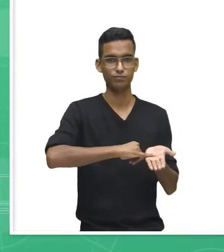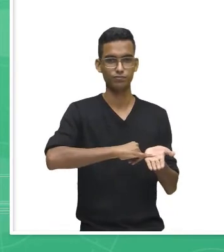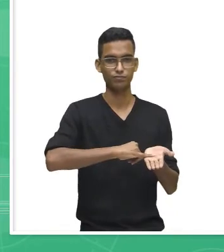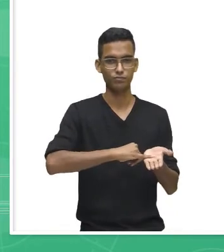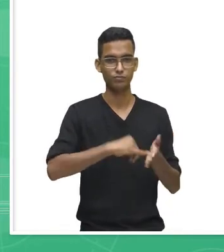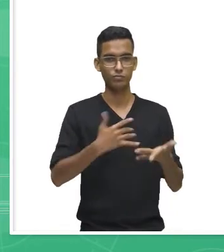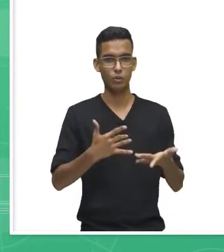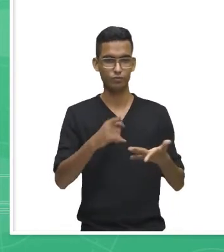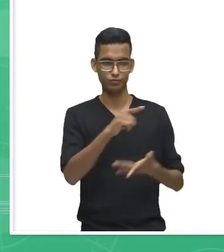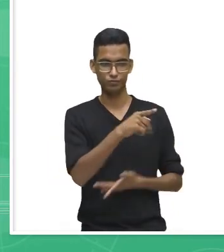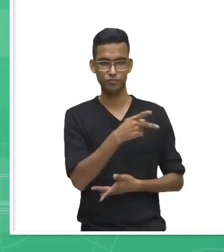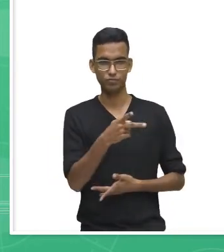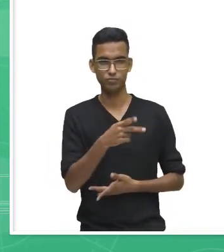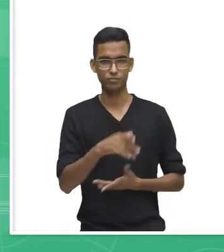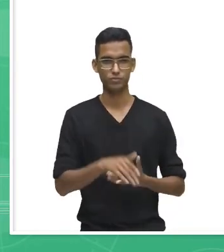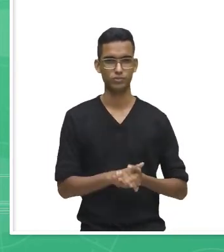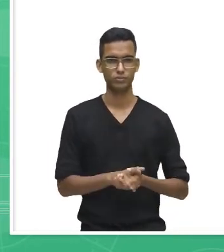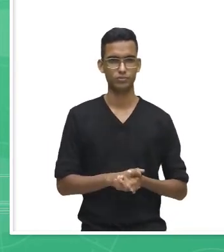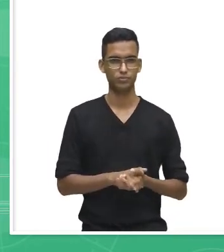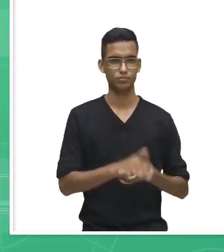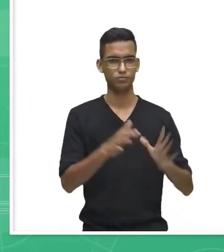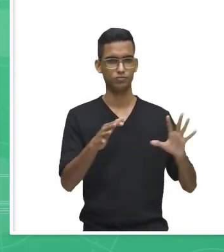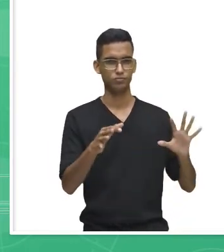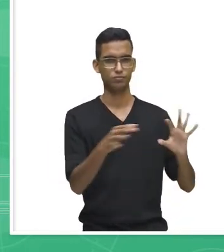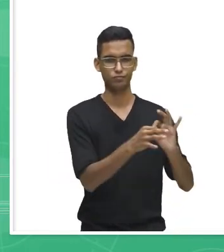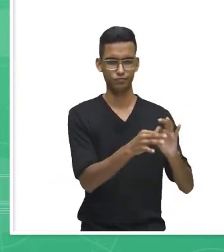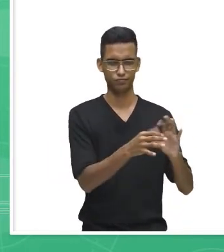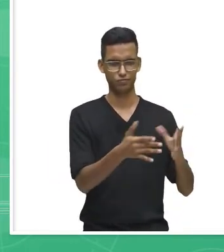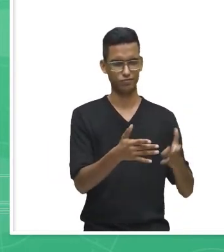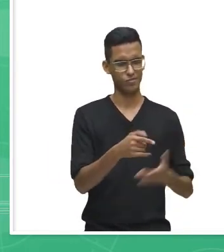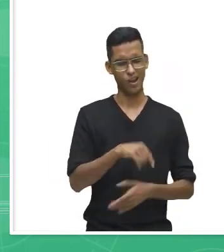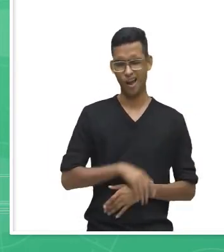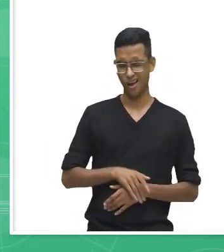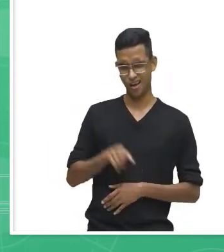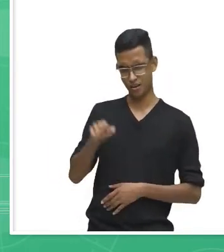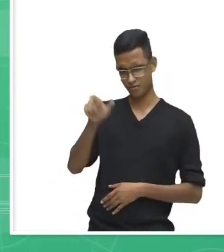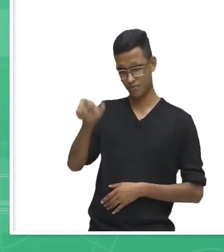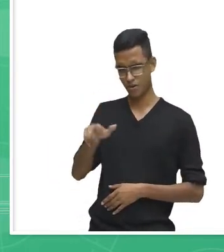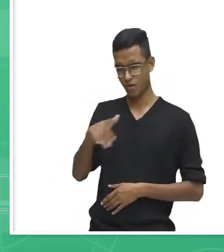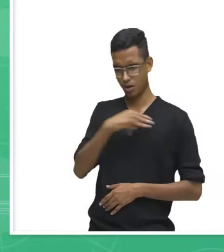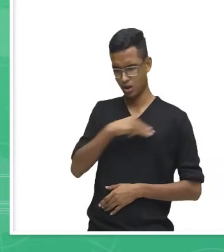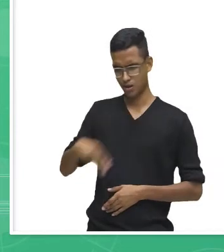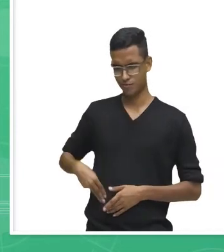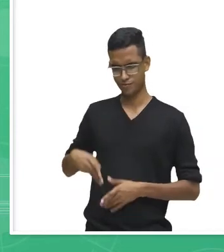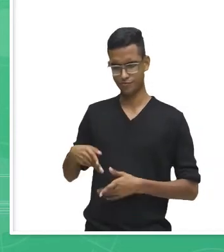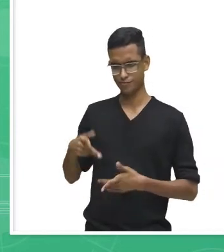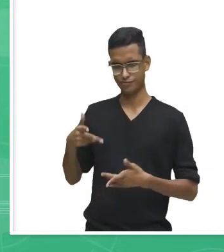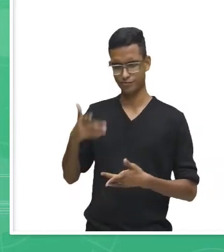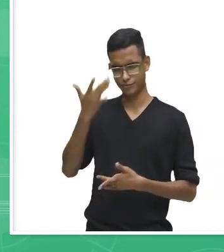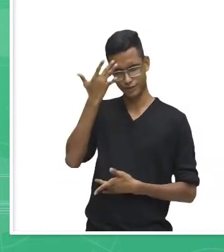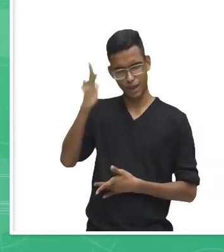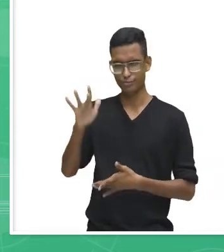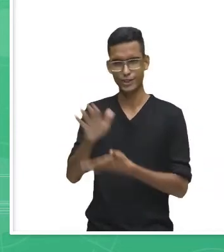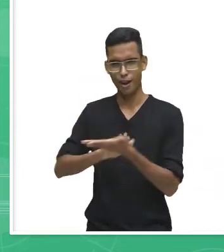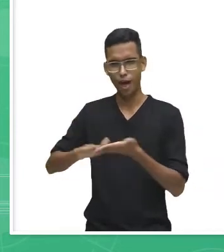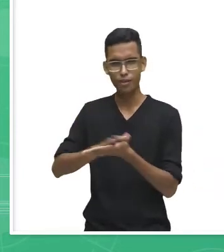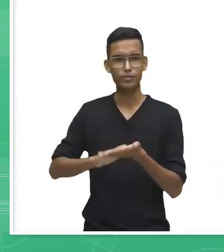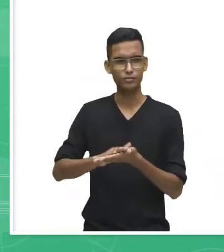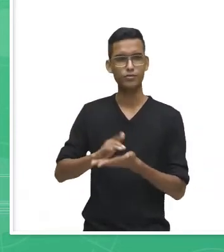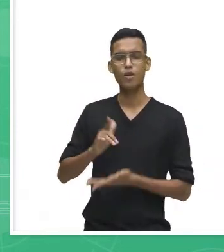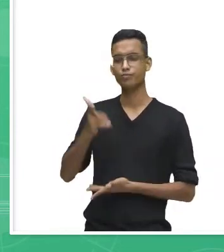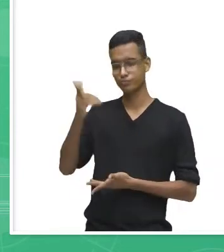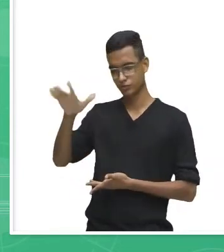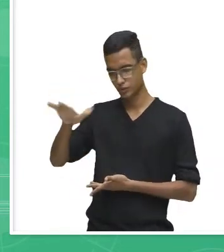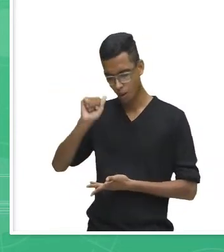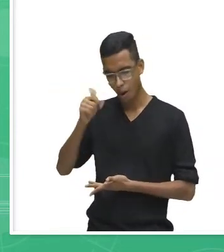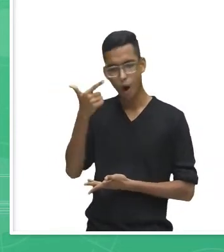estado... Não, esse economista nem é tão bom assim, gente. Vamos então demitir e contratar outro. Porque é claro que eles não queriam